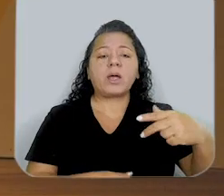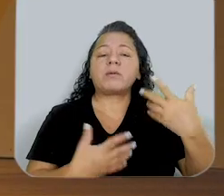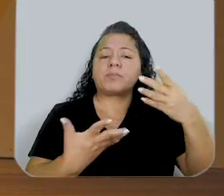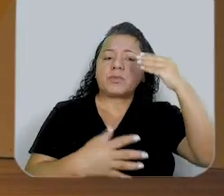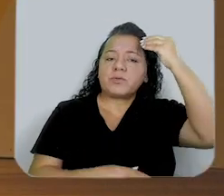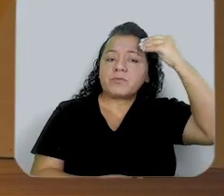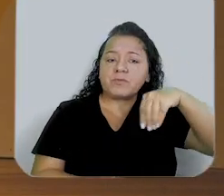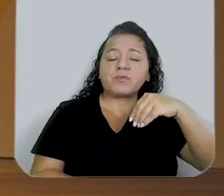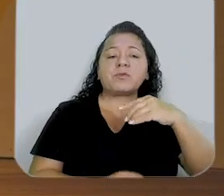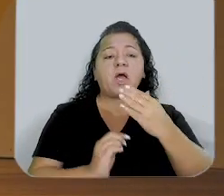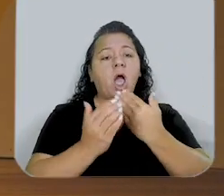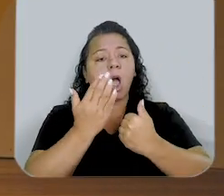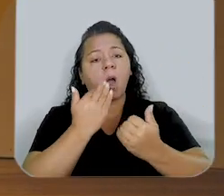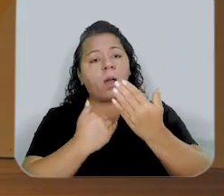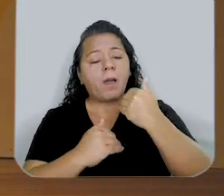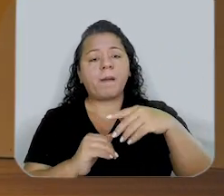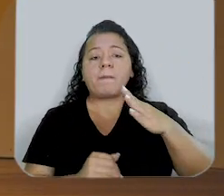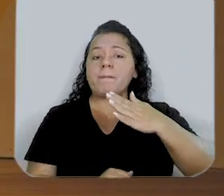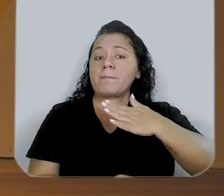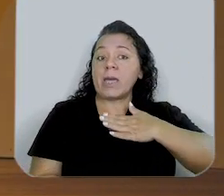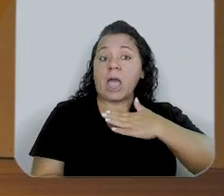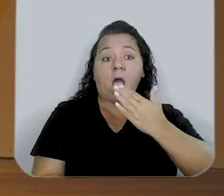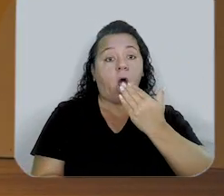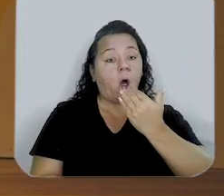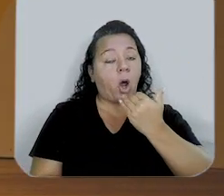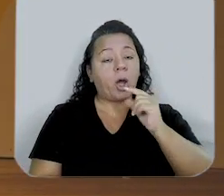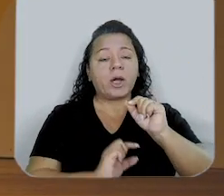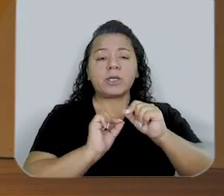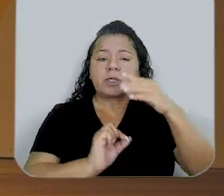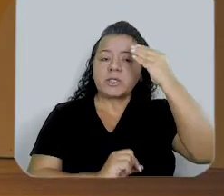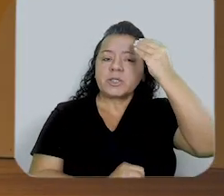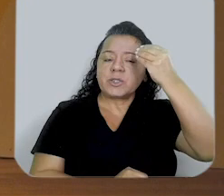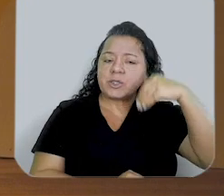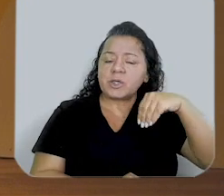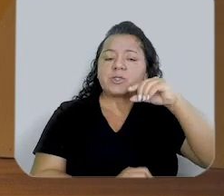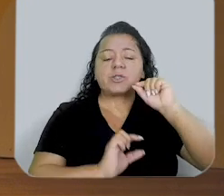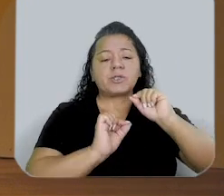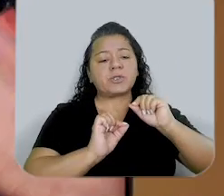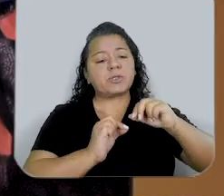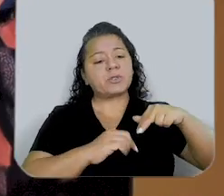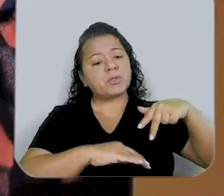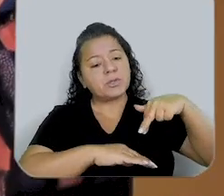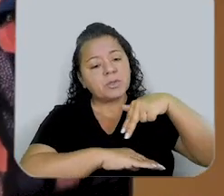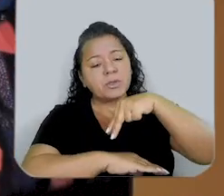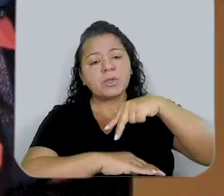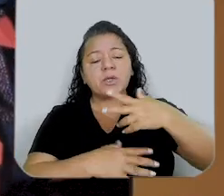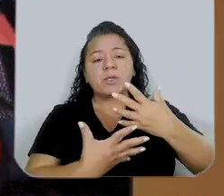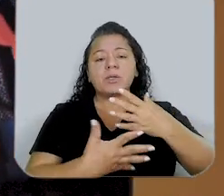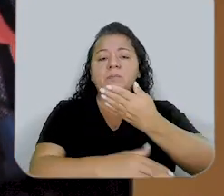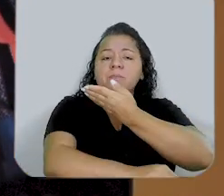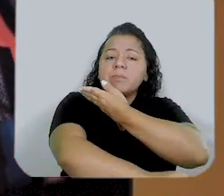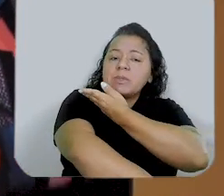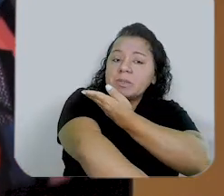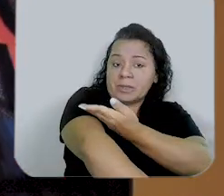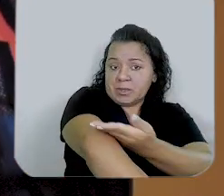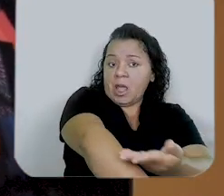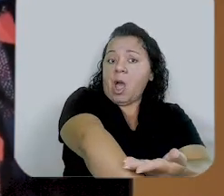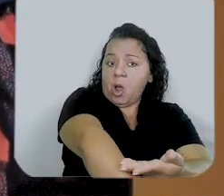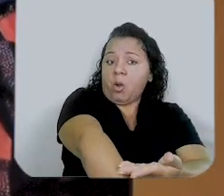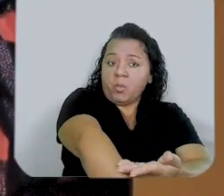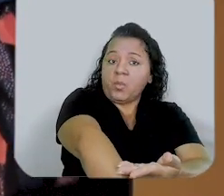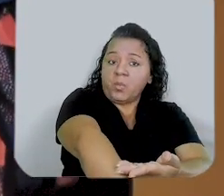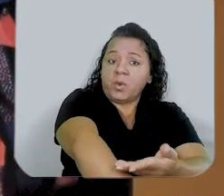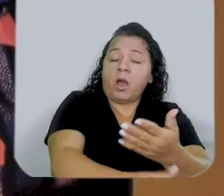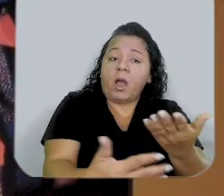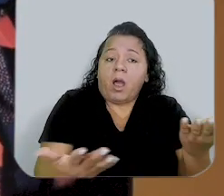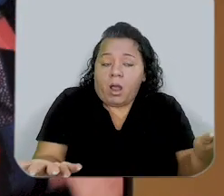comida, deixei de andar, deixei meus modos